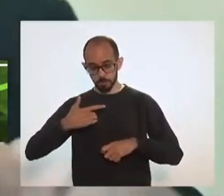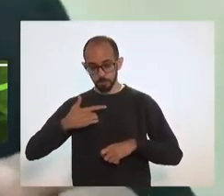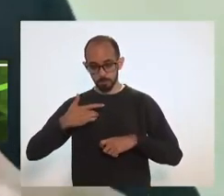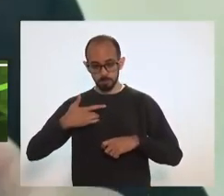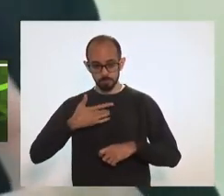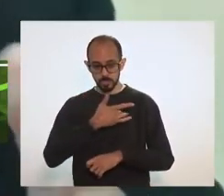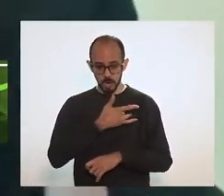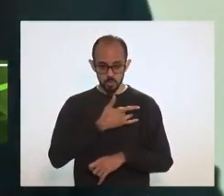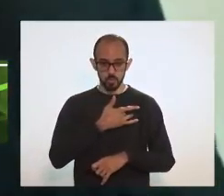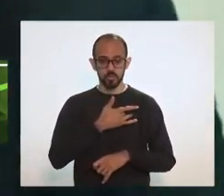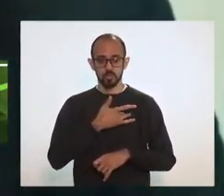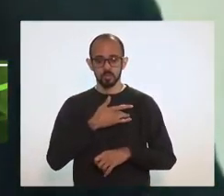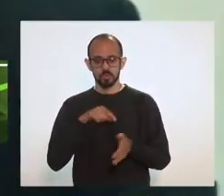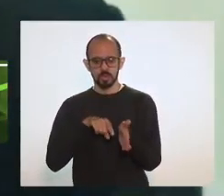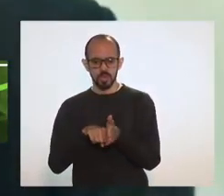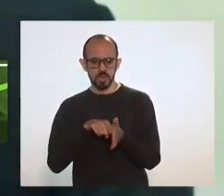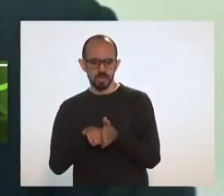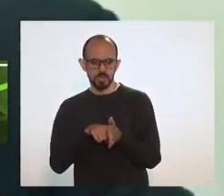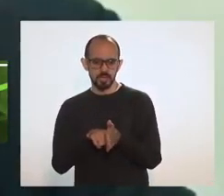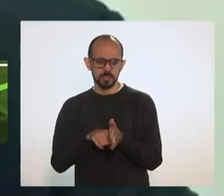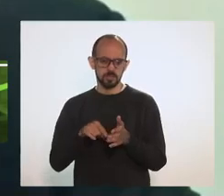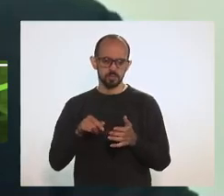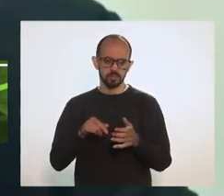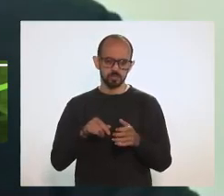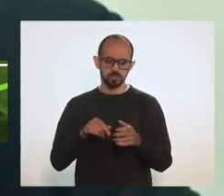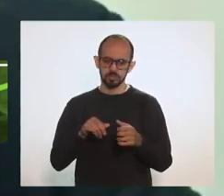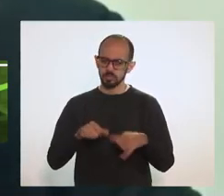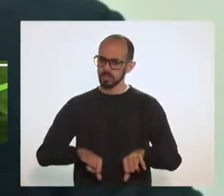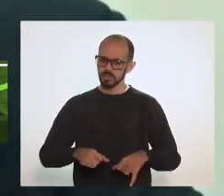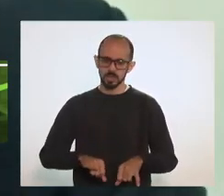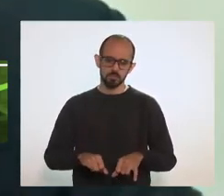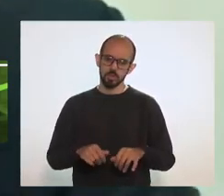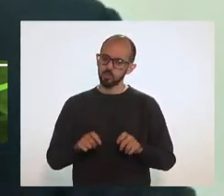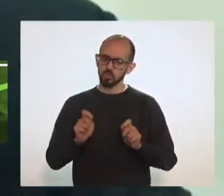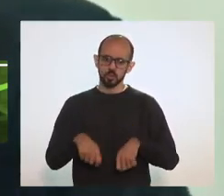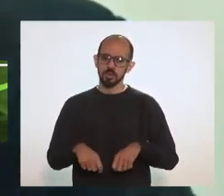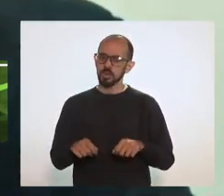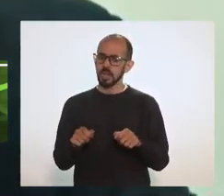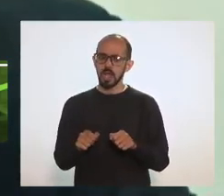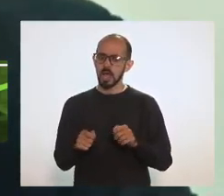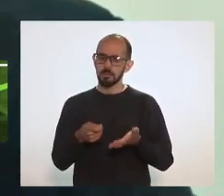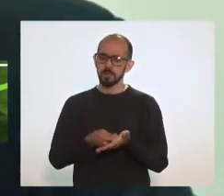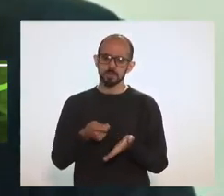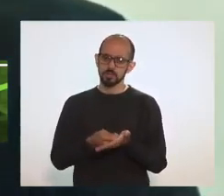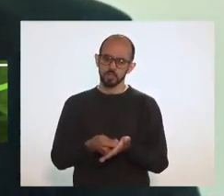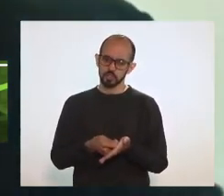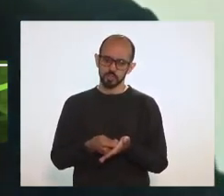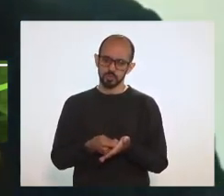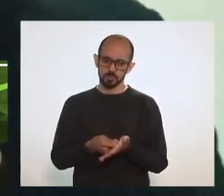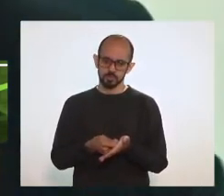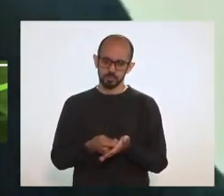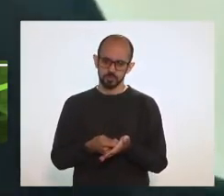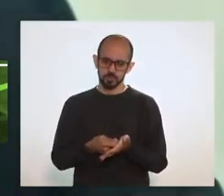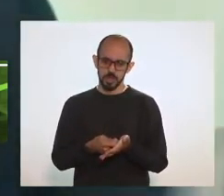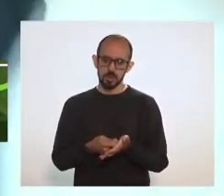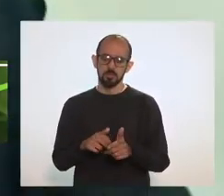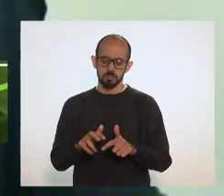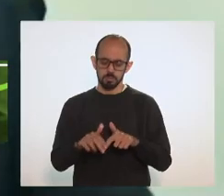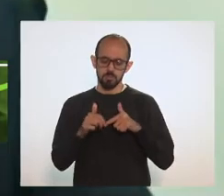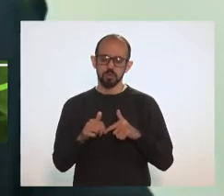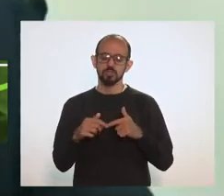estou fazendo um parecer contrário só na emenda 1, porque ela trata exatamente, por exemplo, a dizer que vai